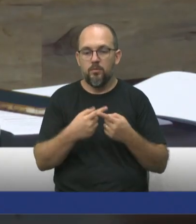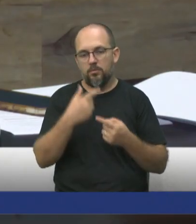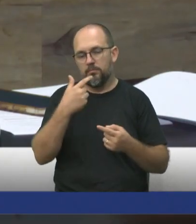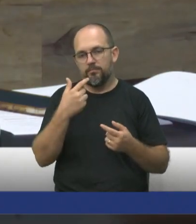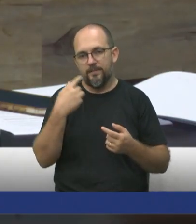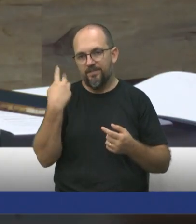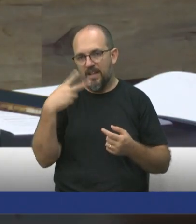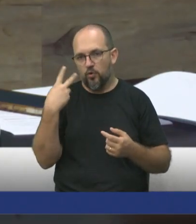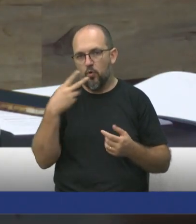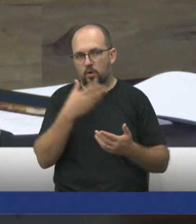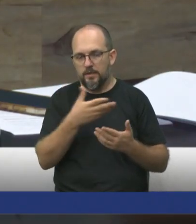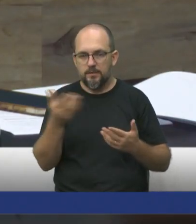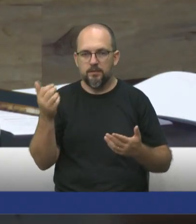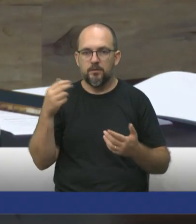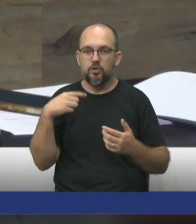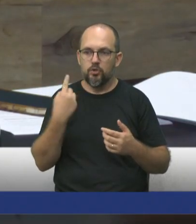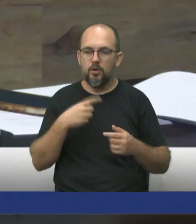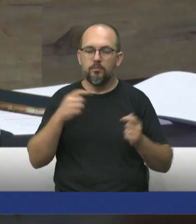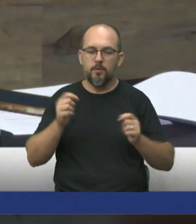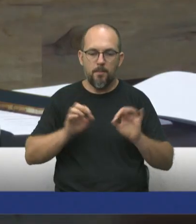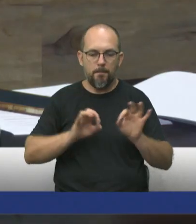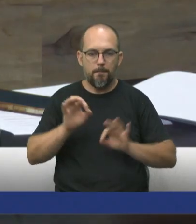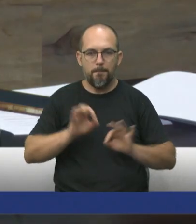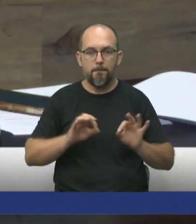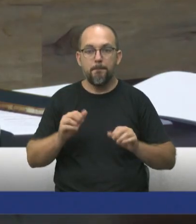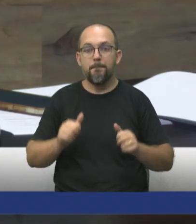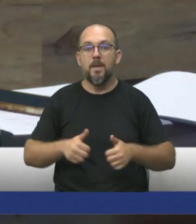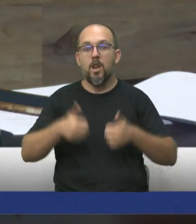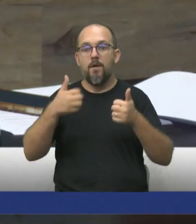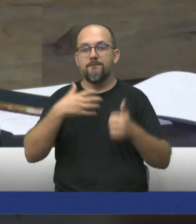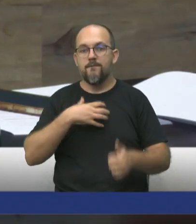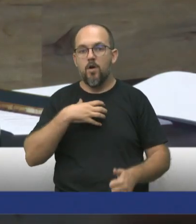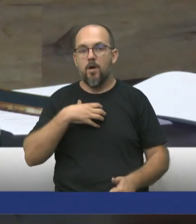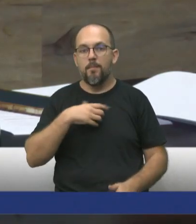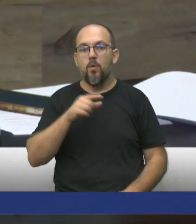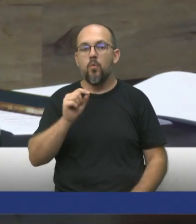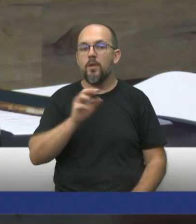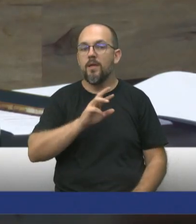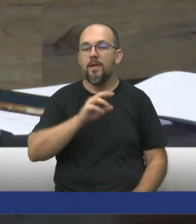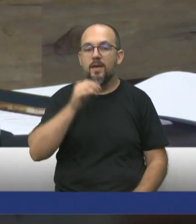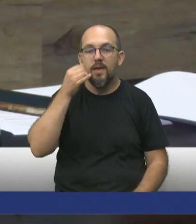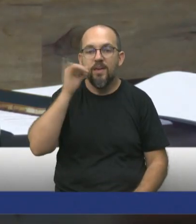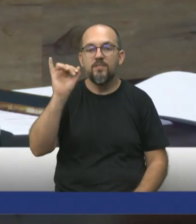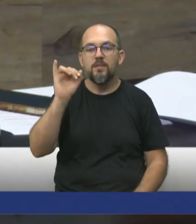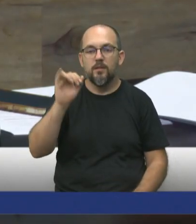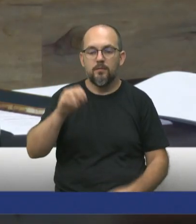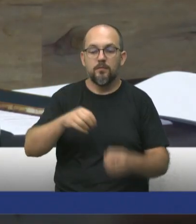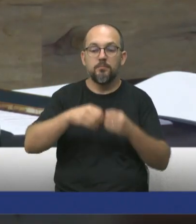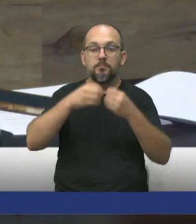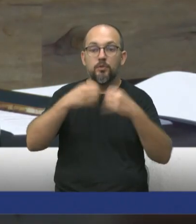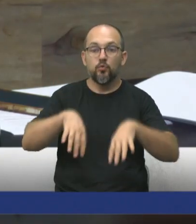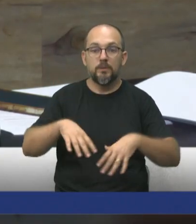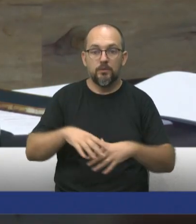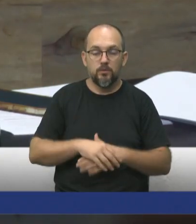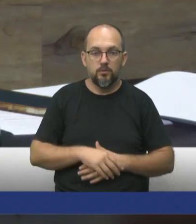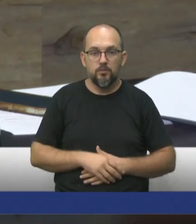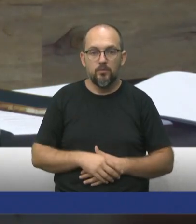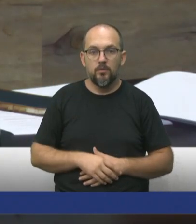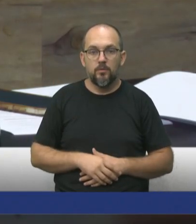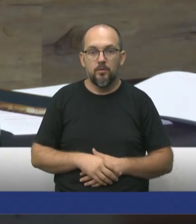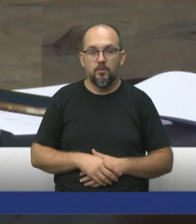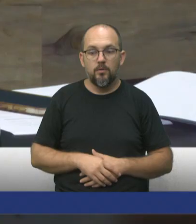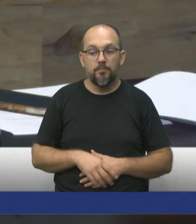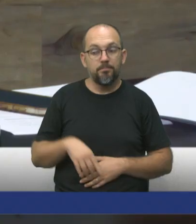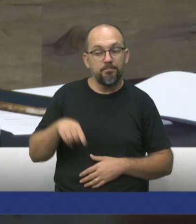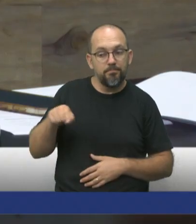e vereadora, a gente possa estruturar da melhor forma para que não cause prejuízo para